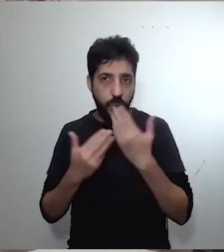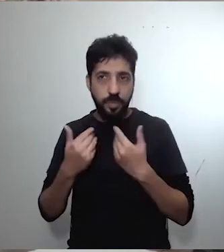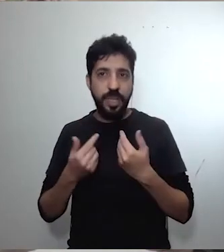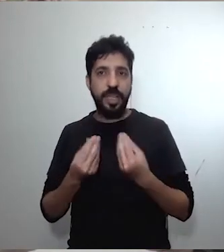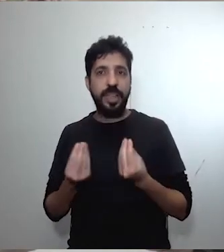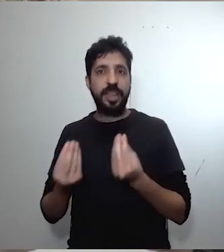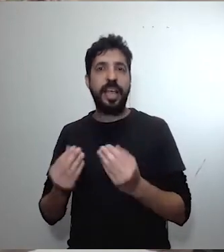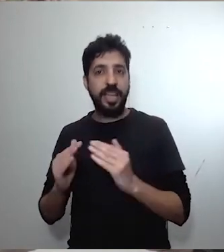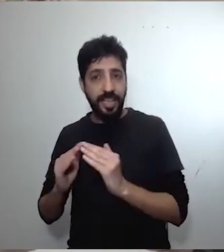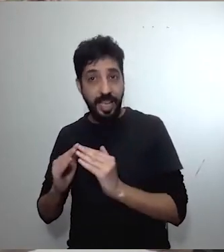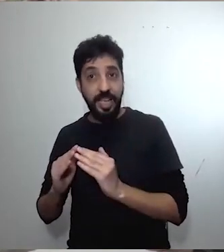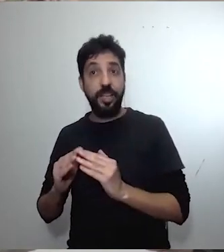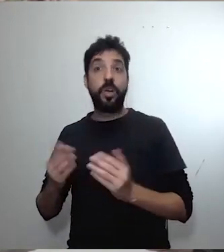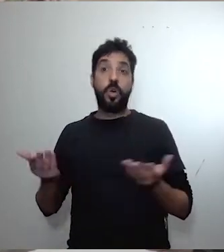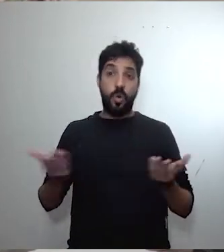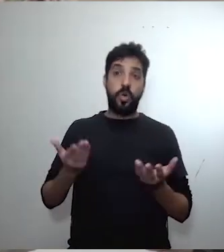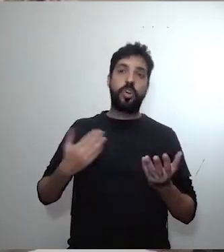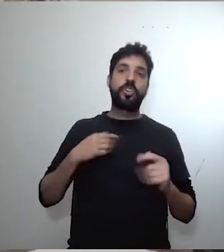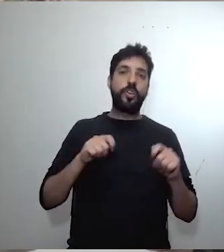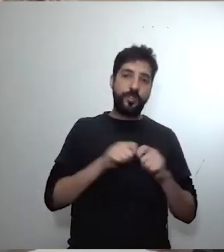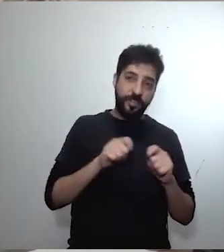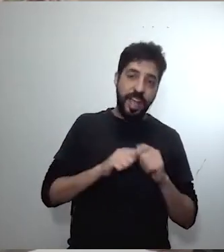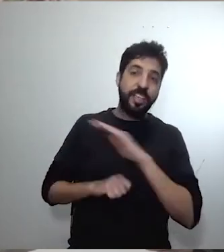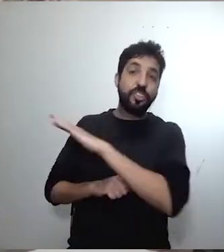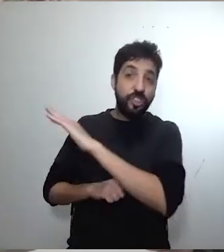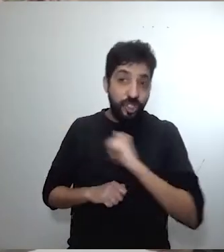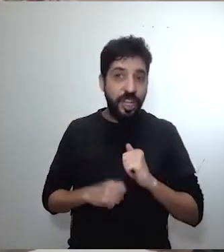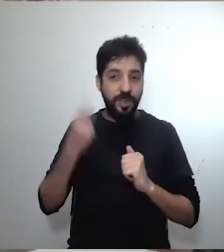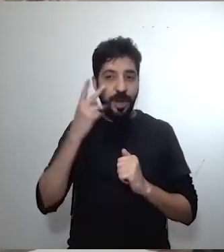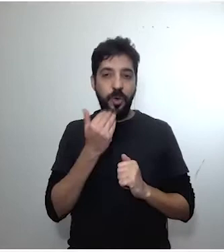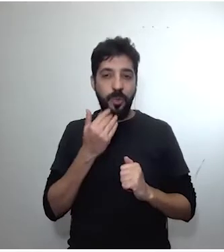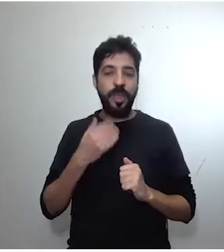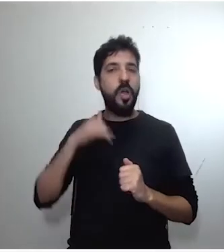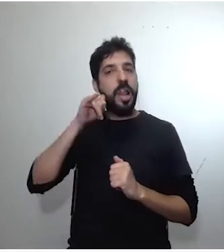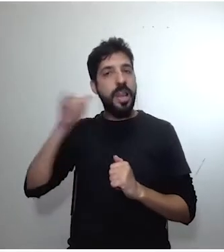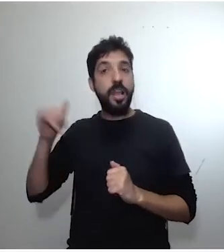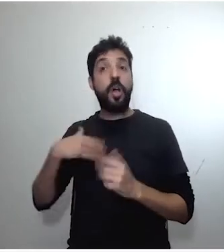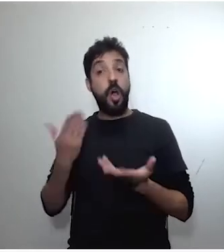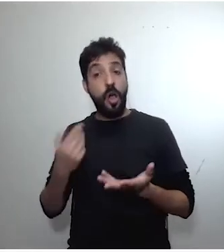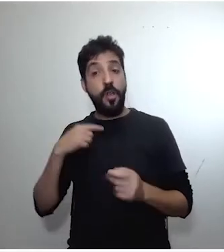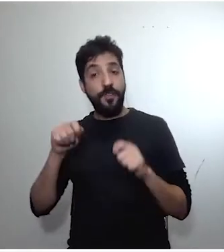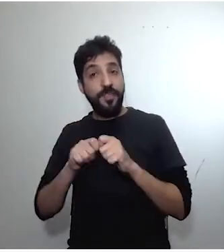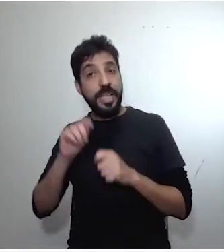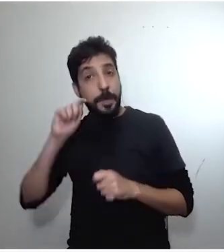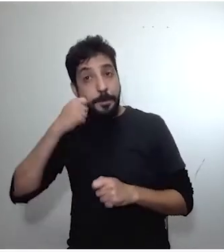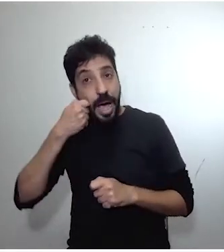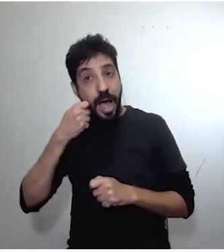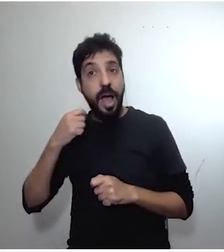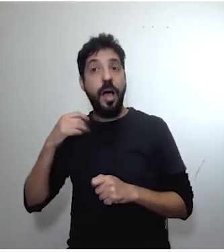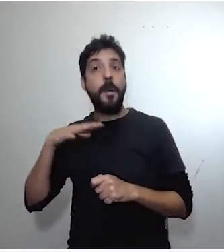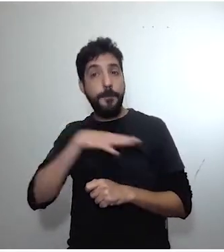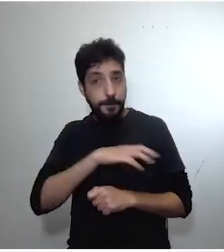que servia em casa, hoje eu faço e chamo ele para comer. Então eu faço, ligo para ele e falo, fiz pão aqui, às vezes